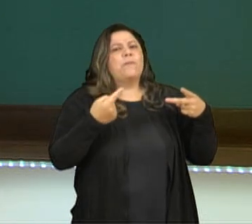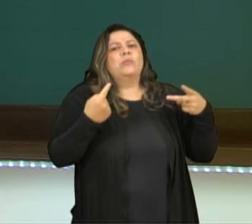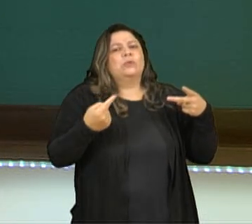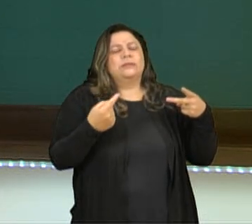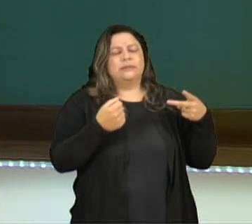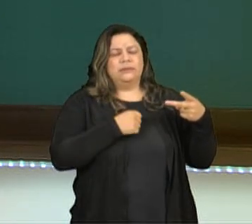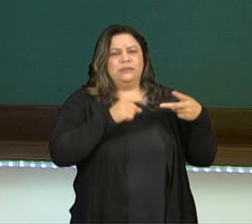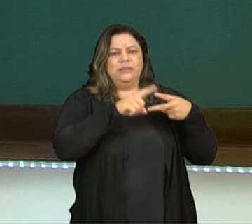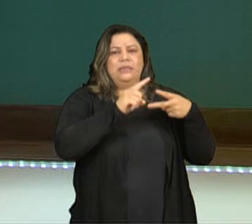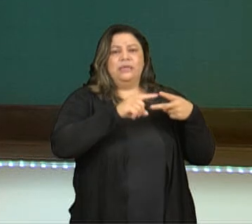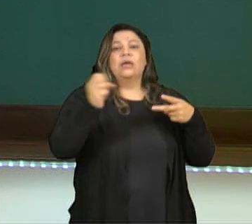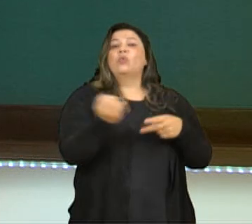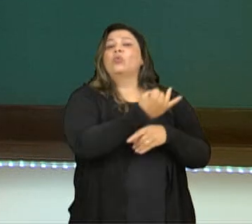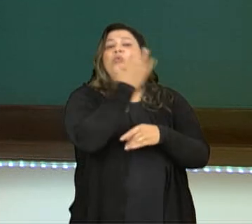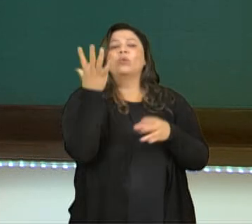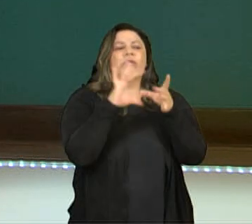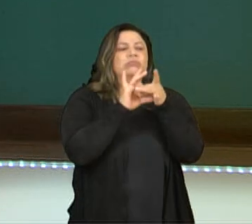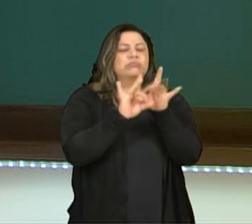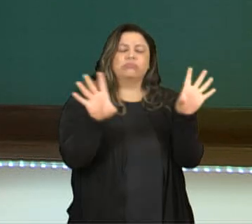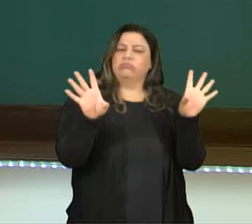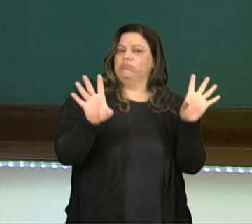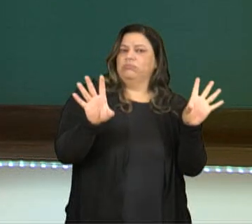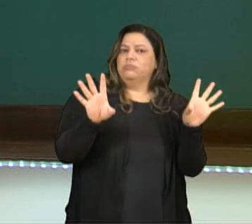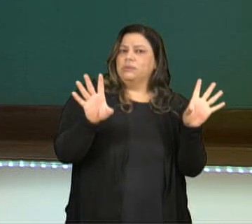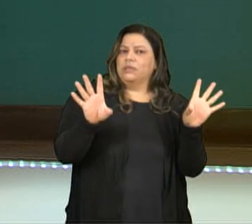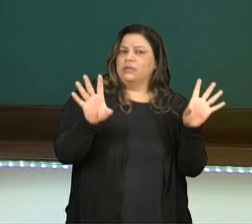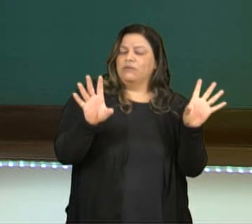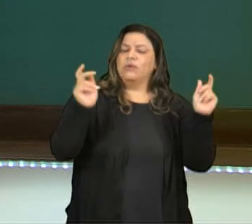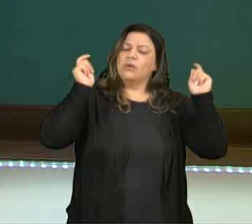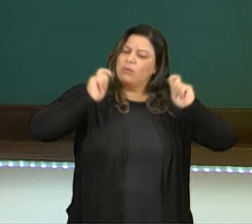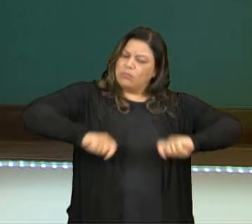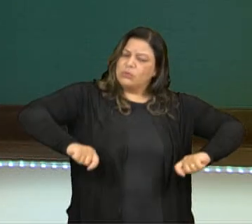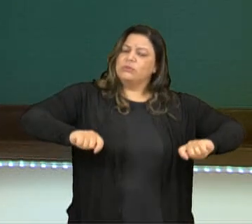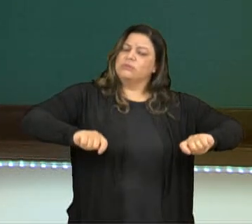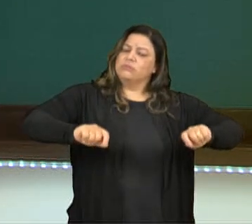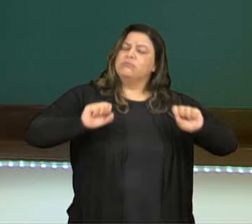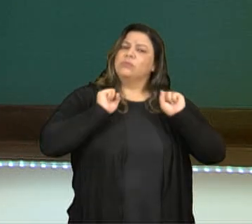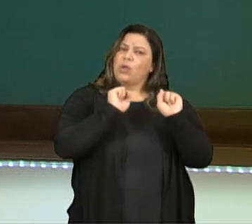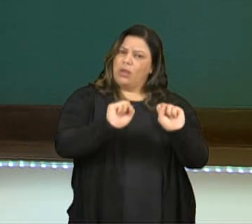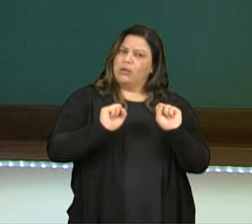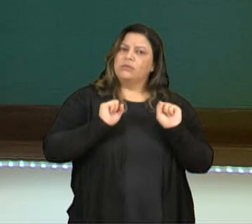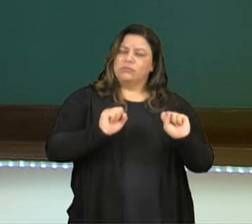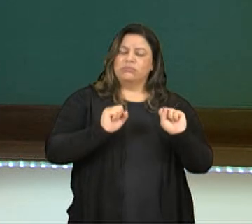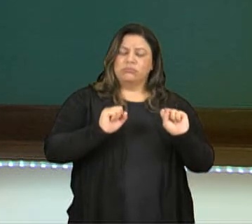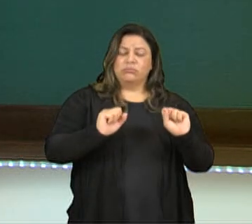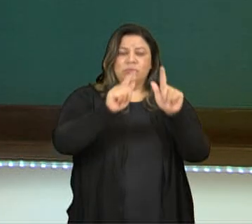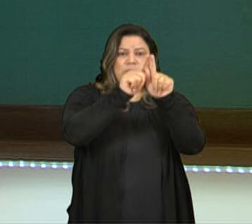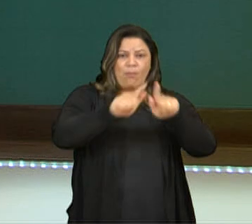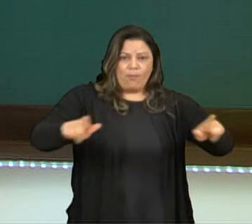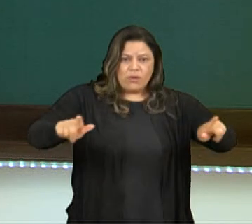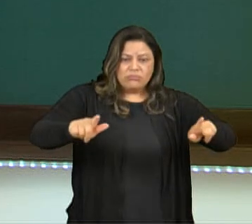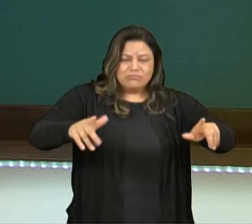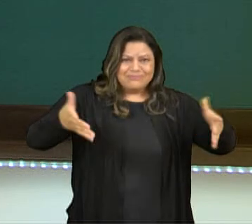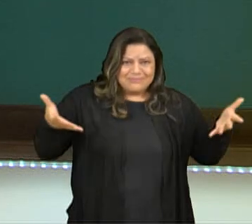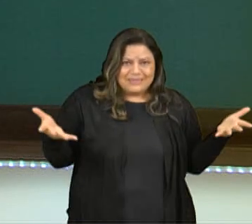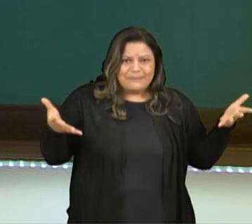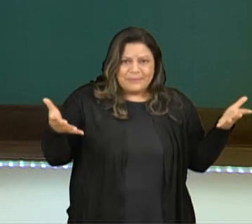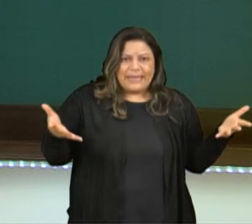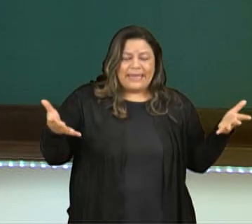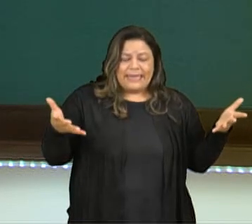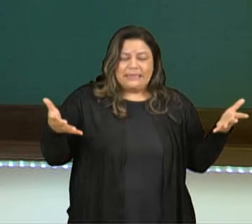com o quanto ele está disponível e com a possibilidade dele se esgotar ou não.